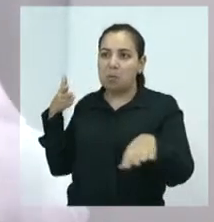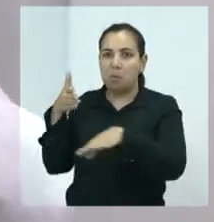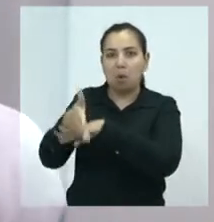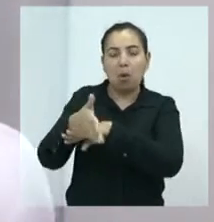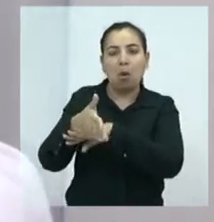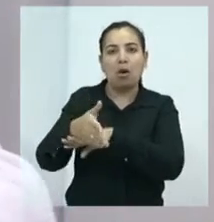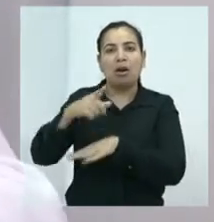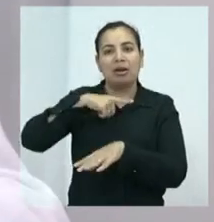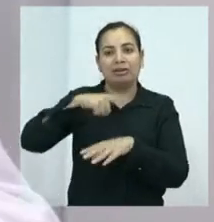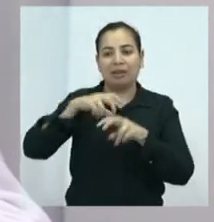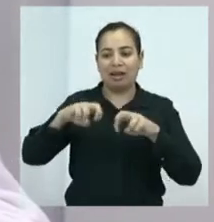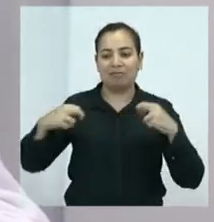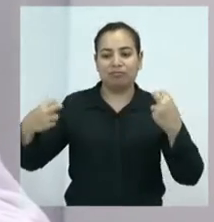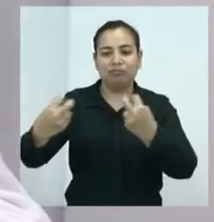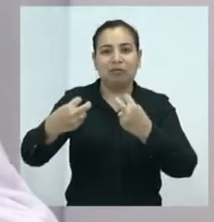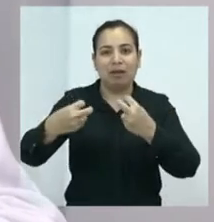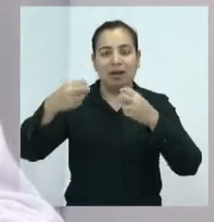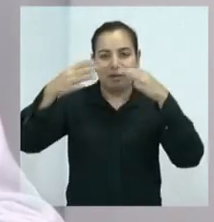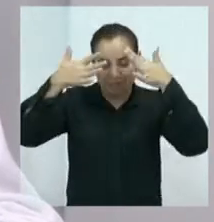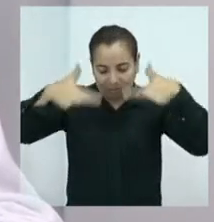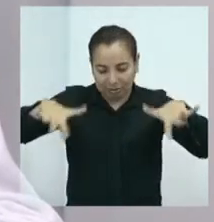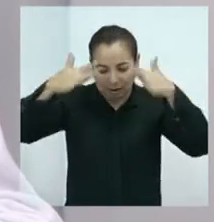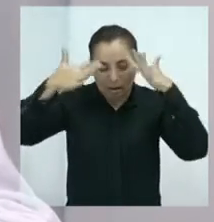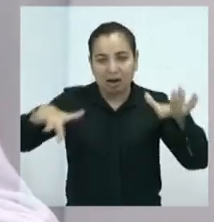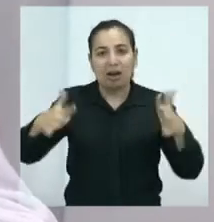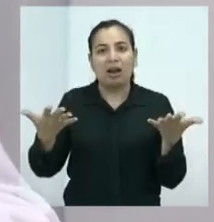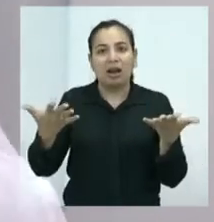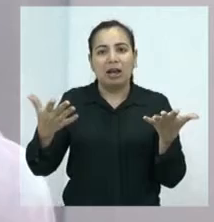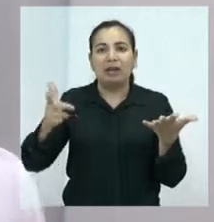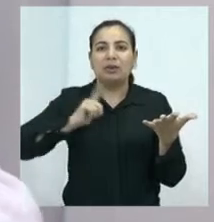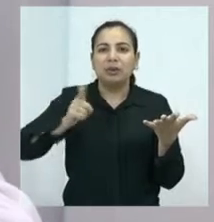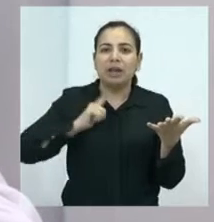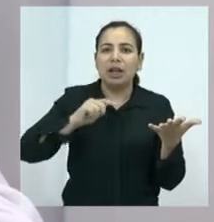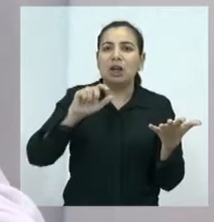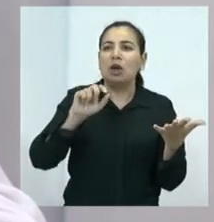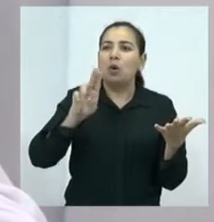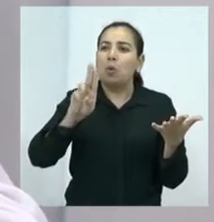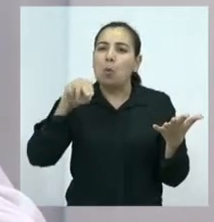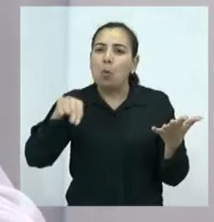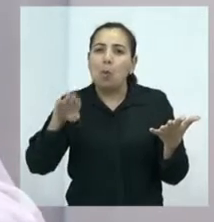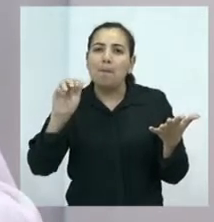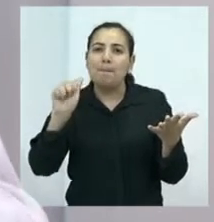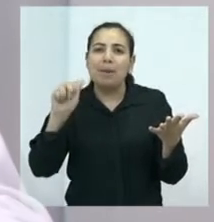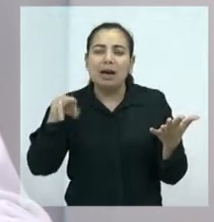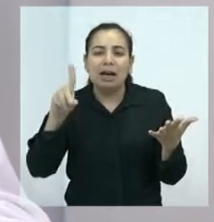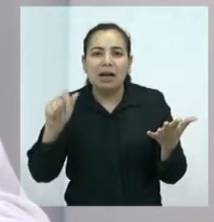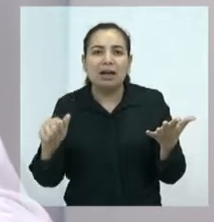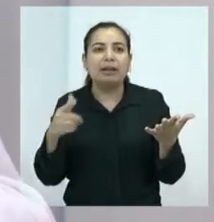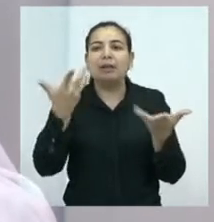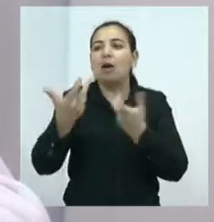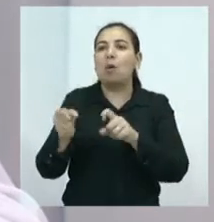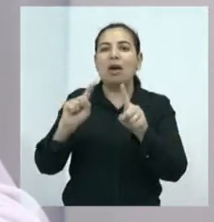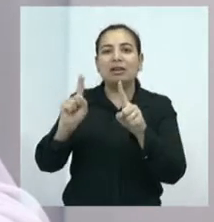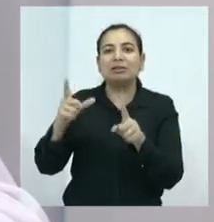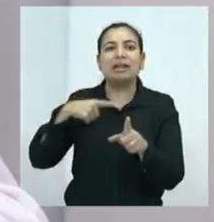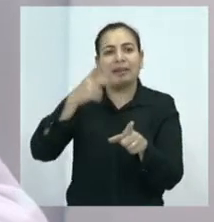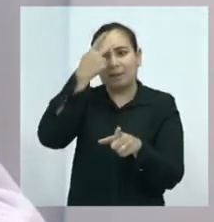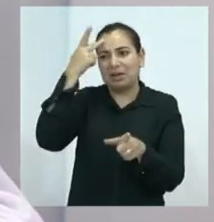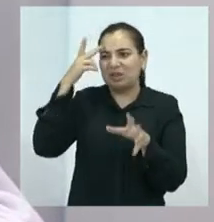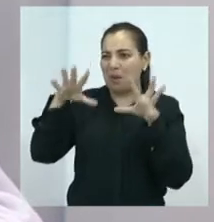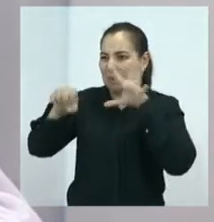candomblé, terreiros de umbanda, destruindo tambores, ofendendo as pessoas, e a gente não tem essa